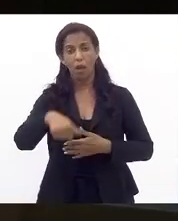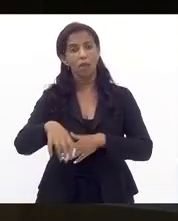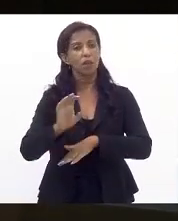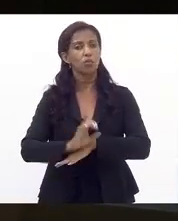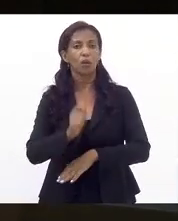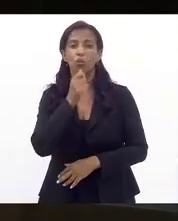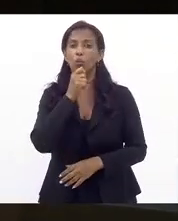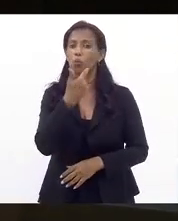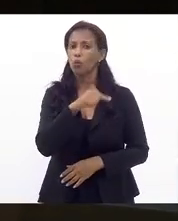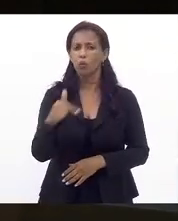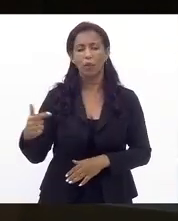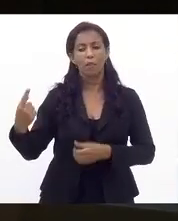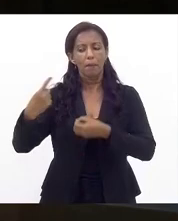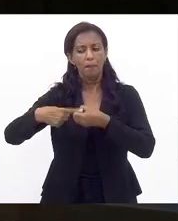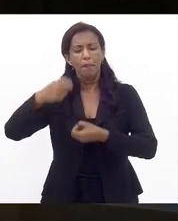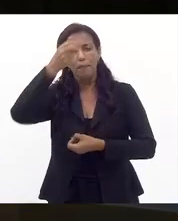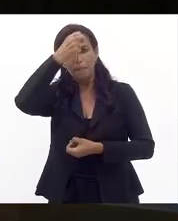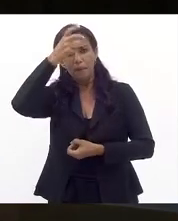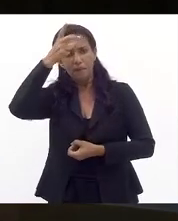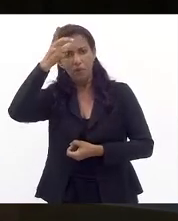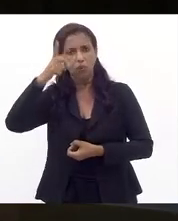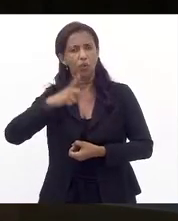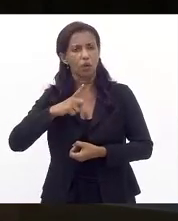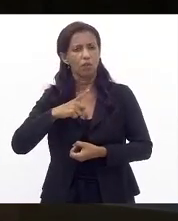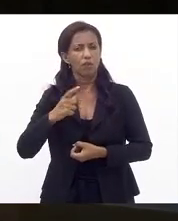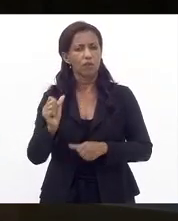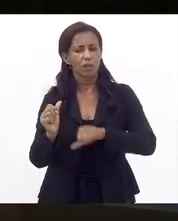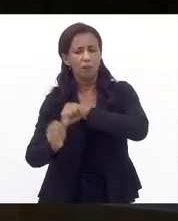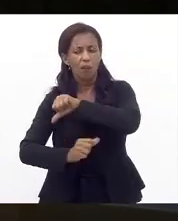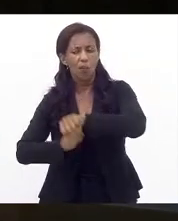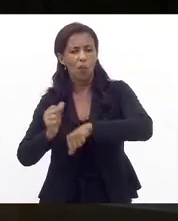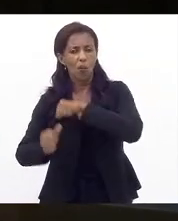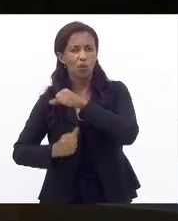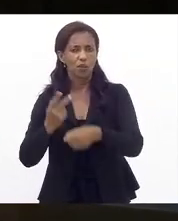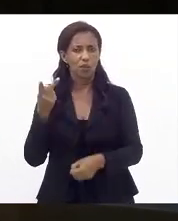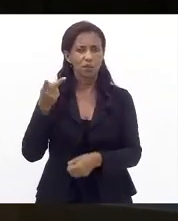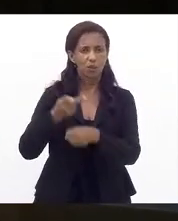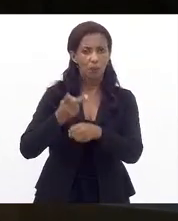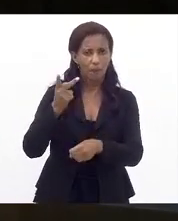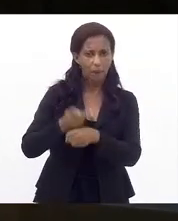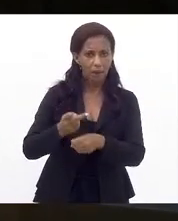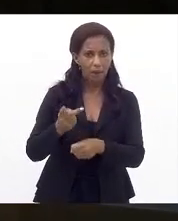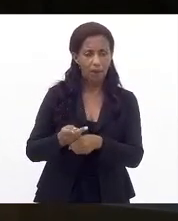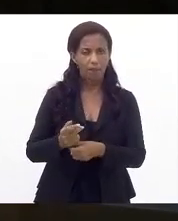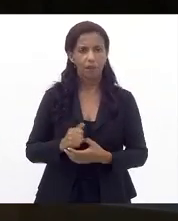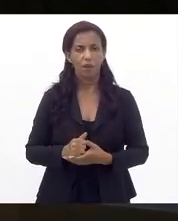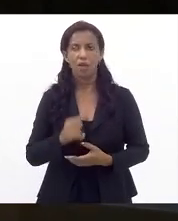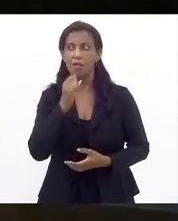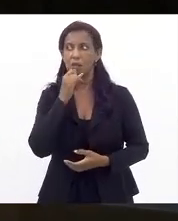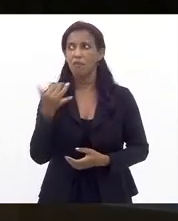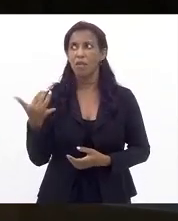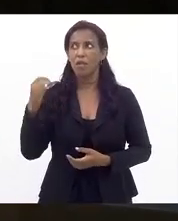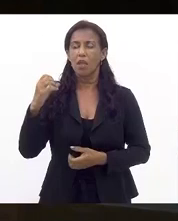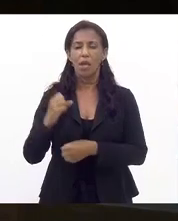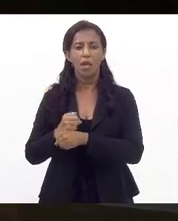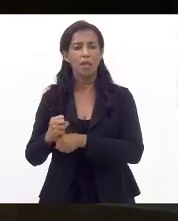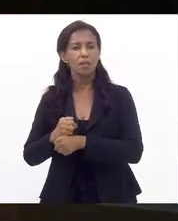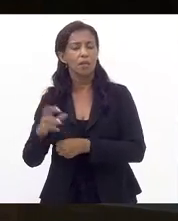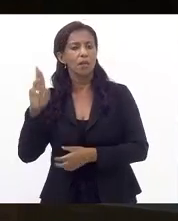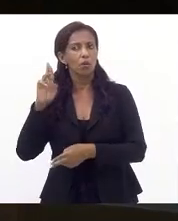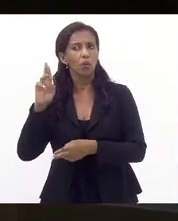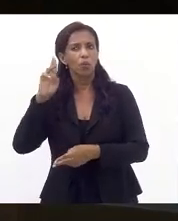no estado não tem mas tem alguns município que você incorpora a sua gratificação de função fiquei dez anos como